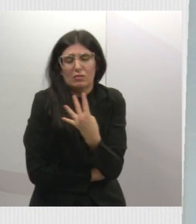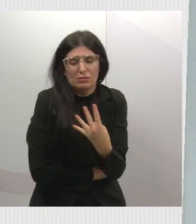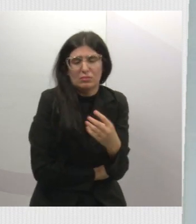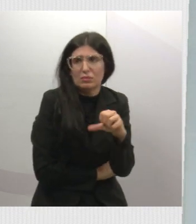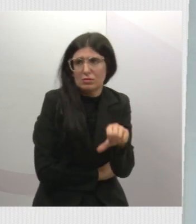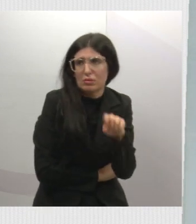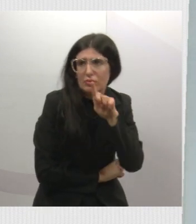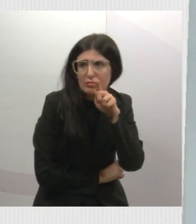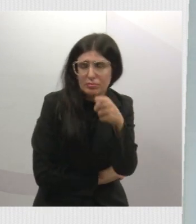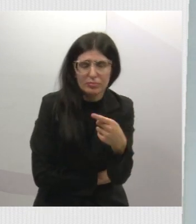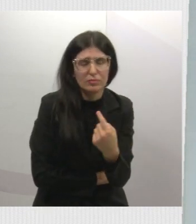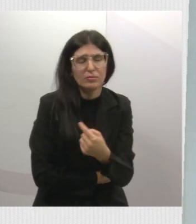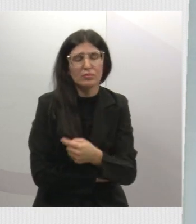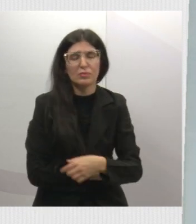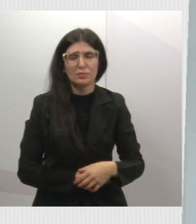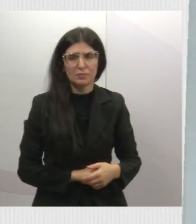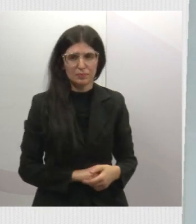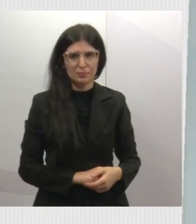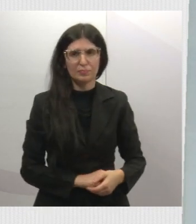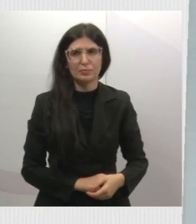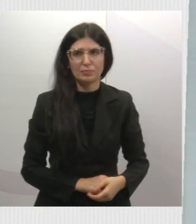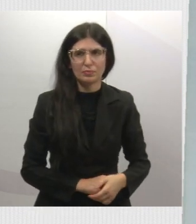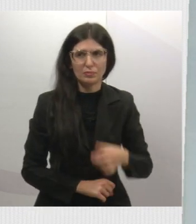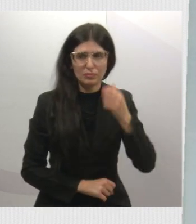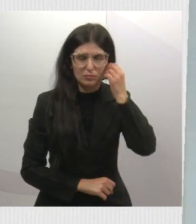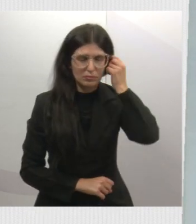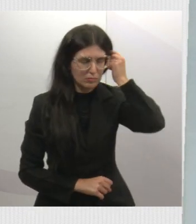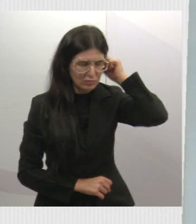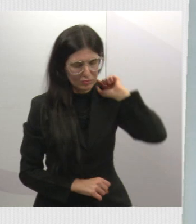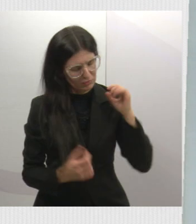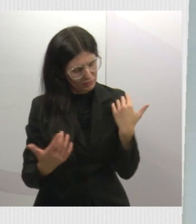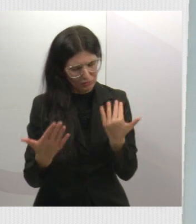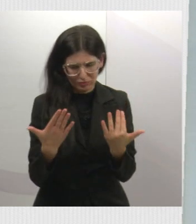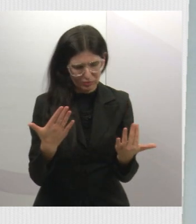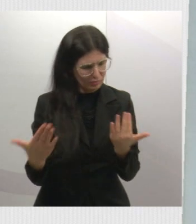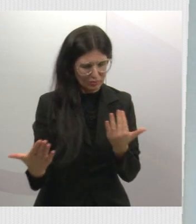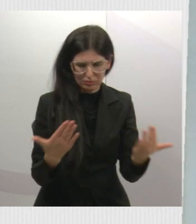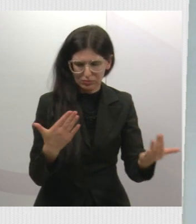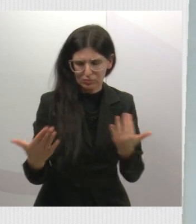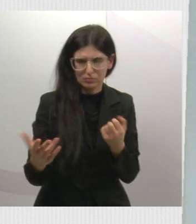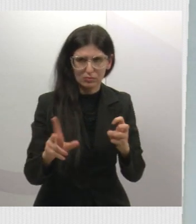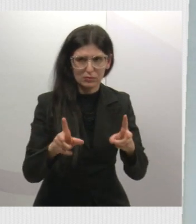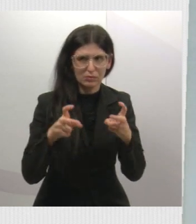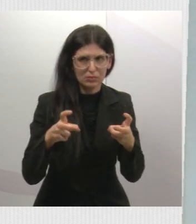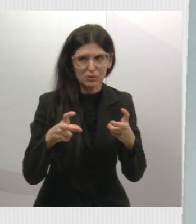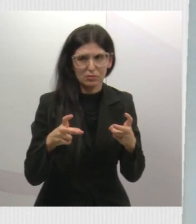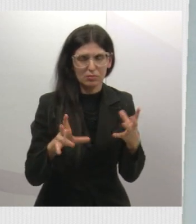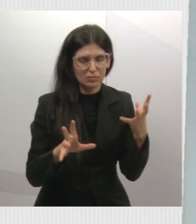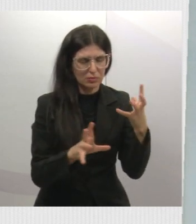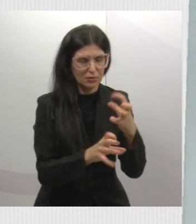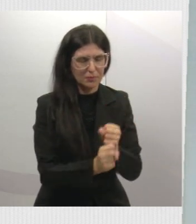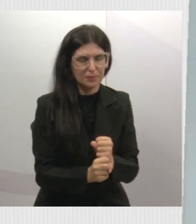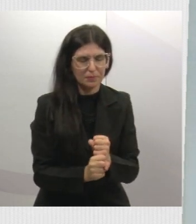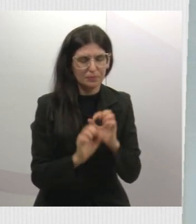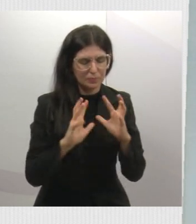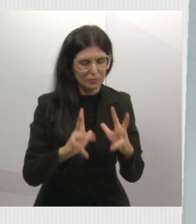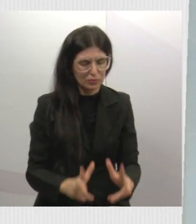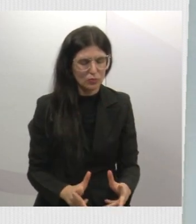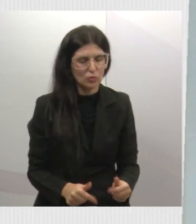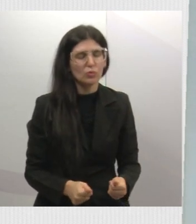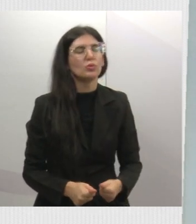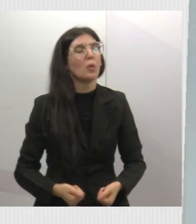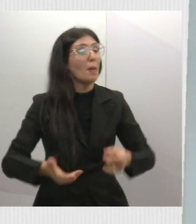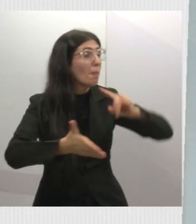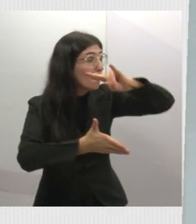449 mil. Se vocês olharem, praticamente todo aquele valor que estava